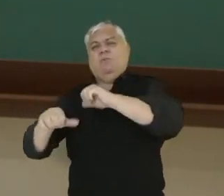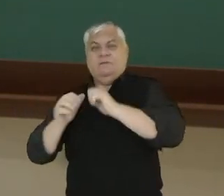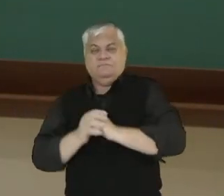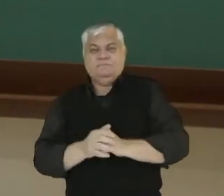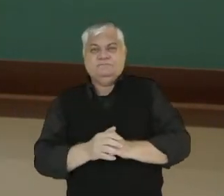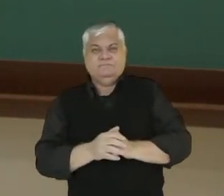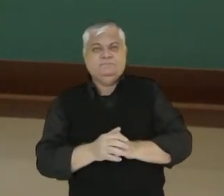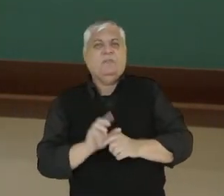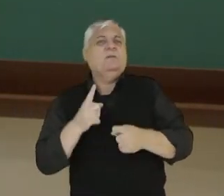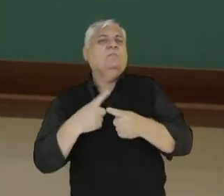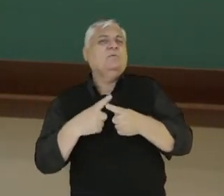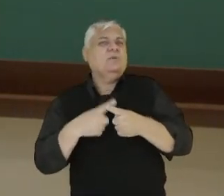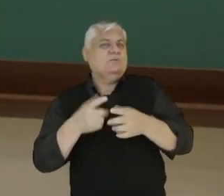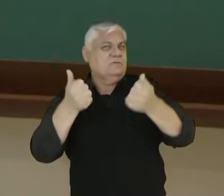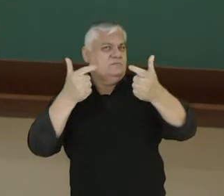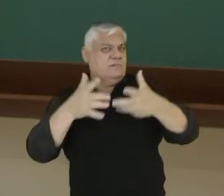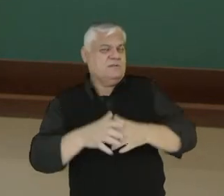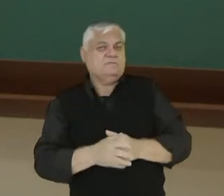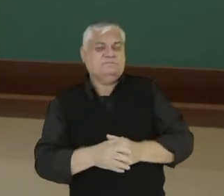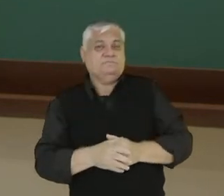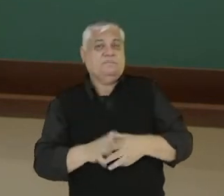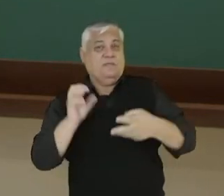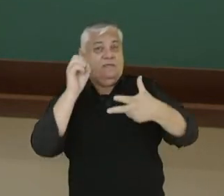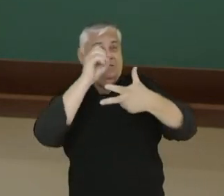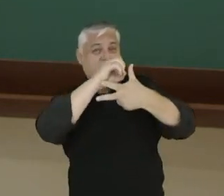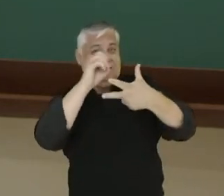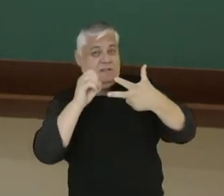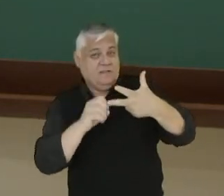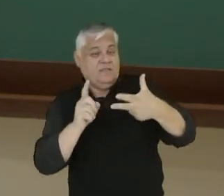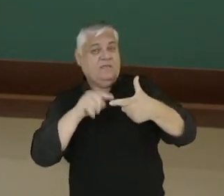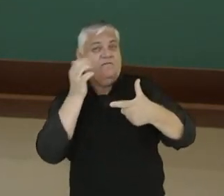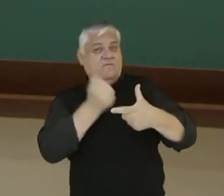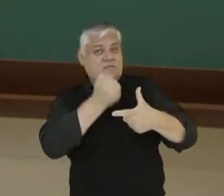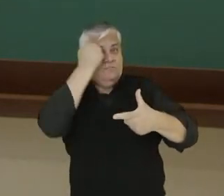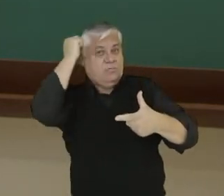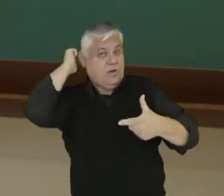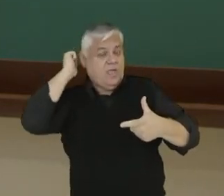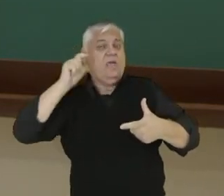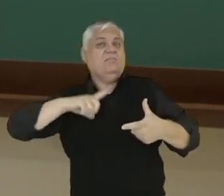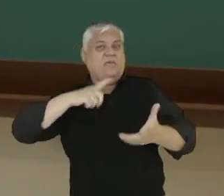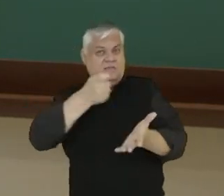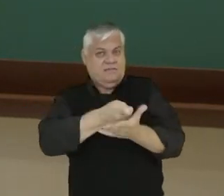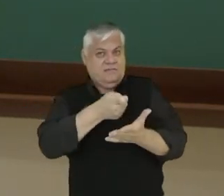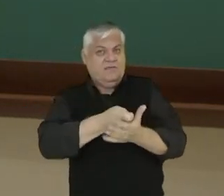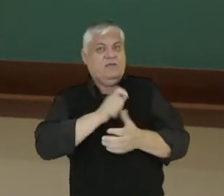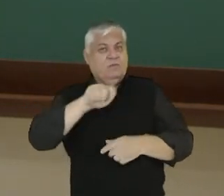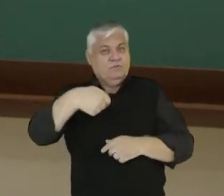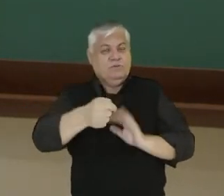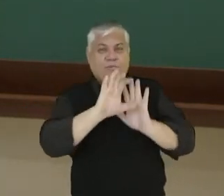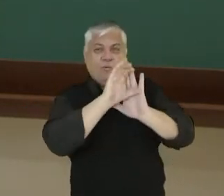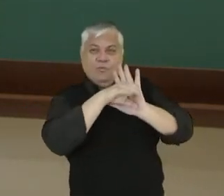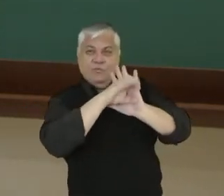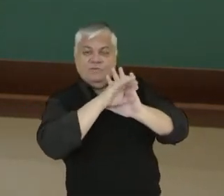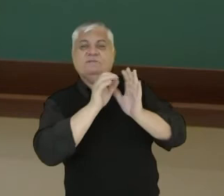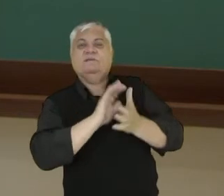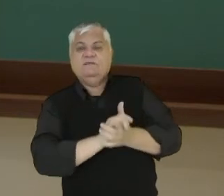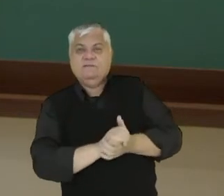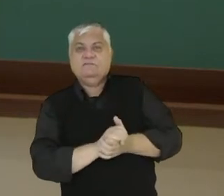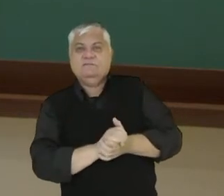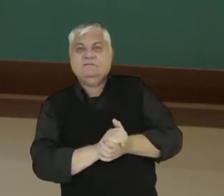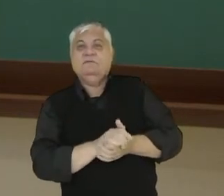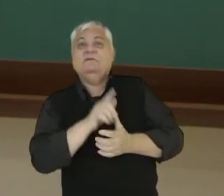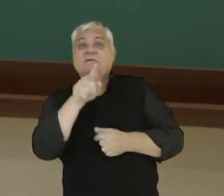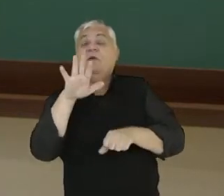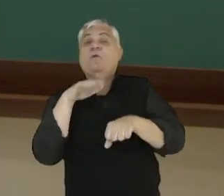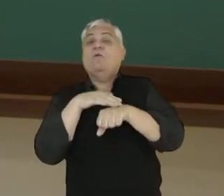estou falando isso? Porque Enem, vestibulares, eles gostam de cobrar esse conceito. Você conversa com seu